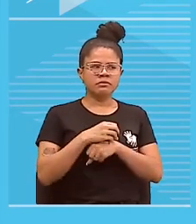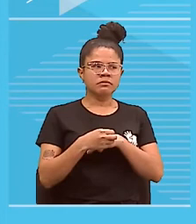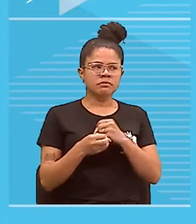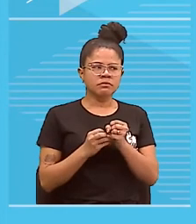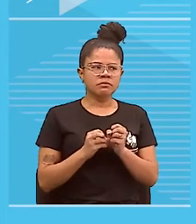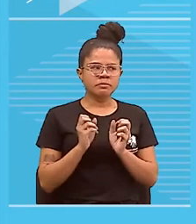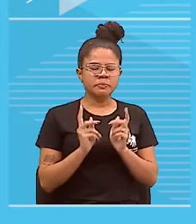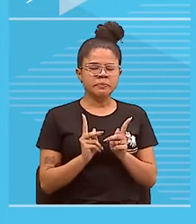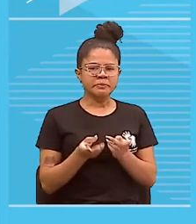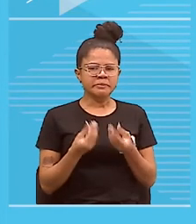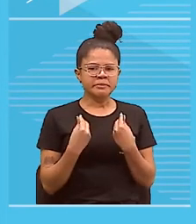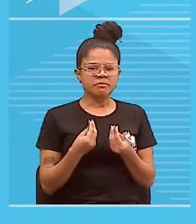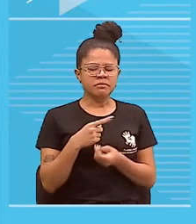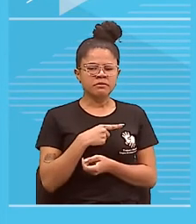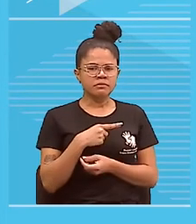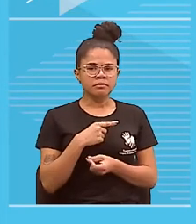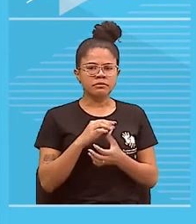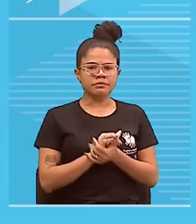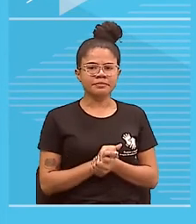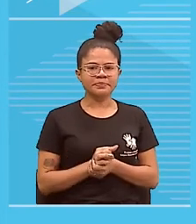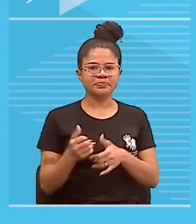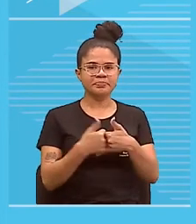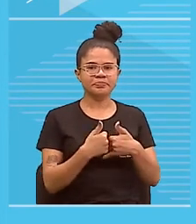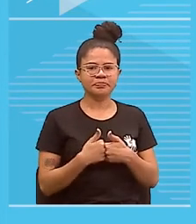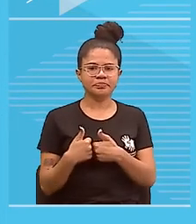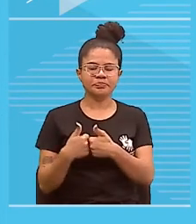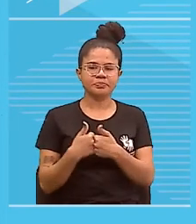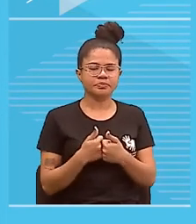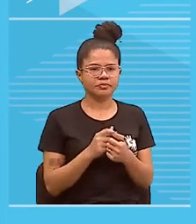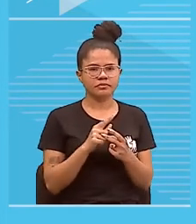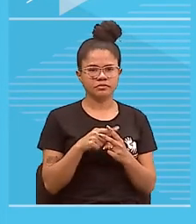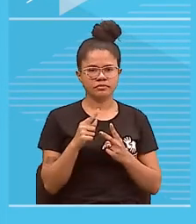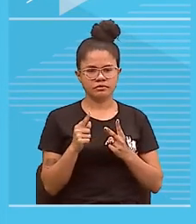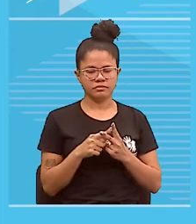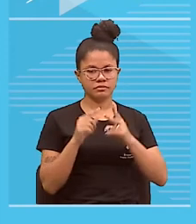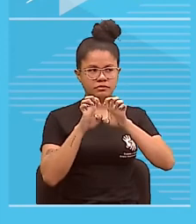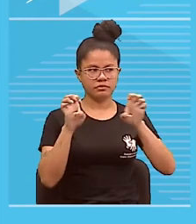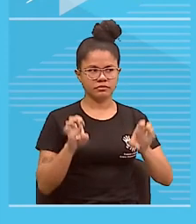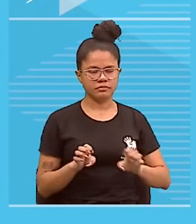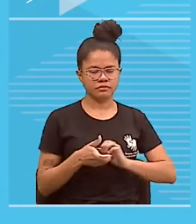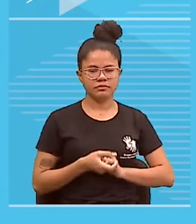para poder fazer a ligação entre essas duas estruturas